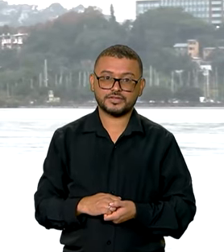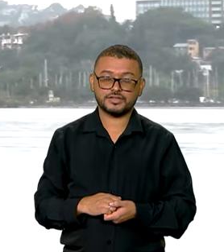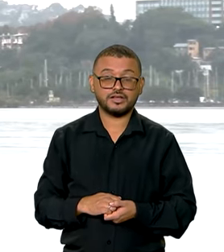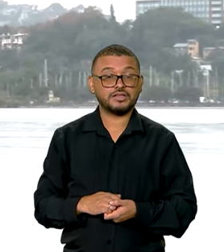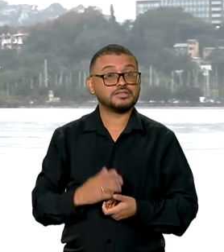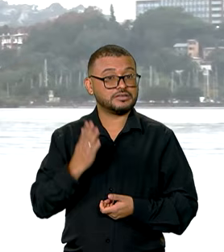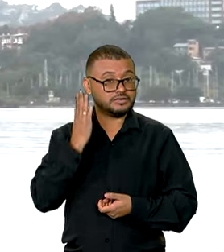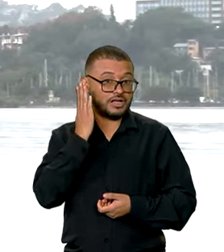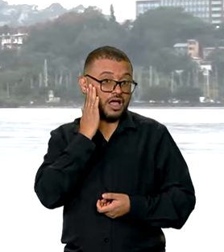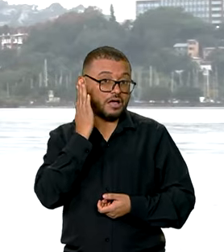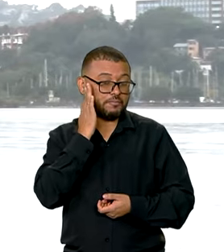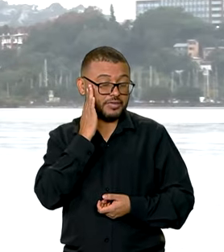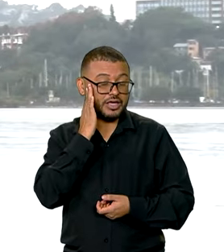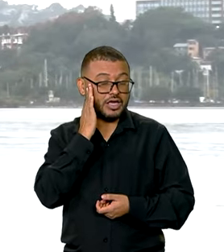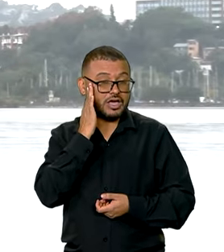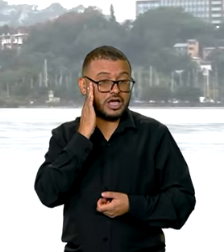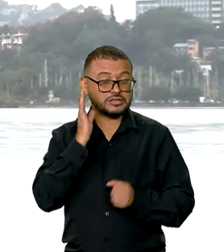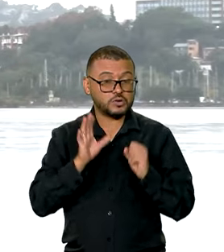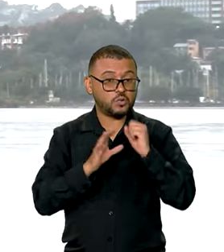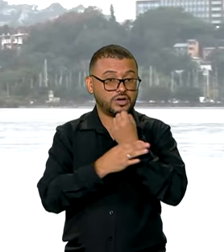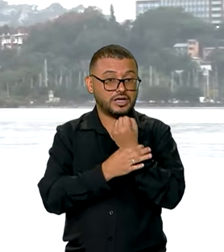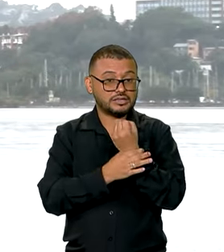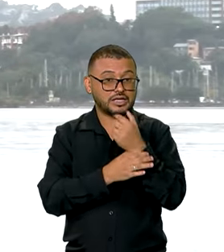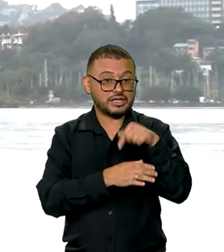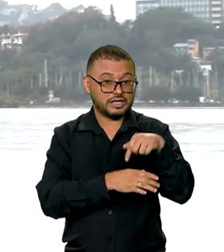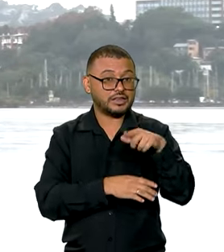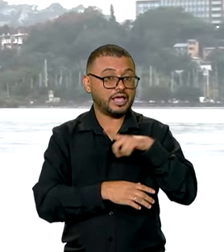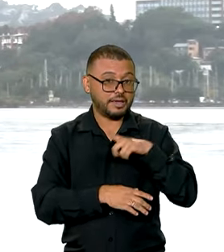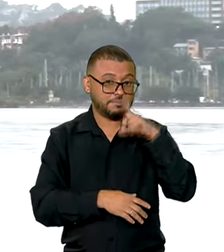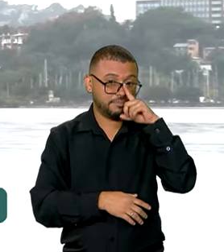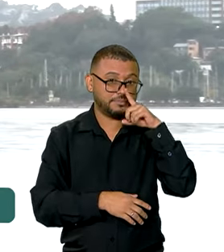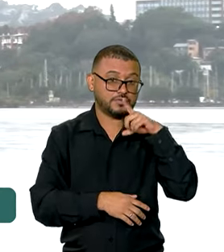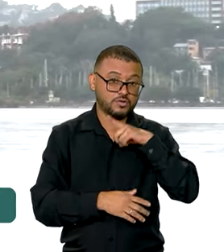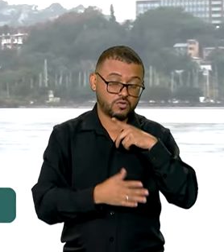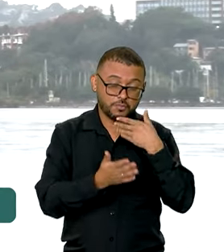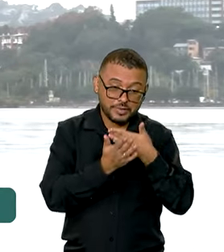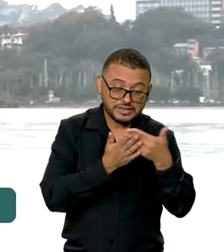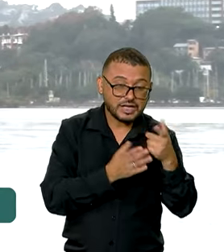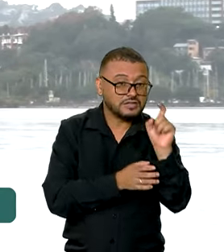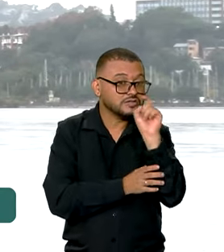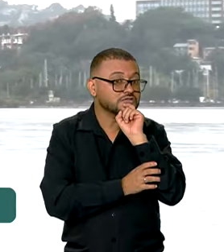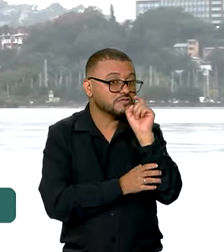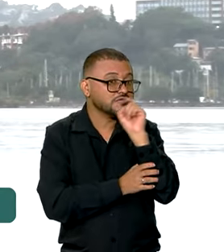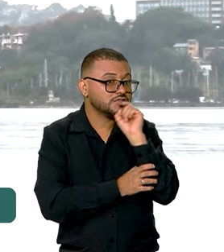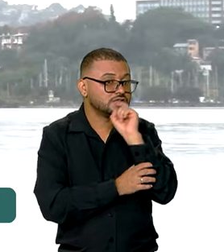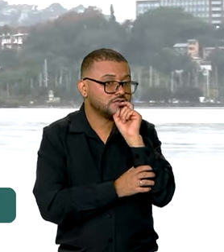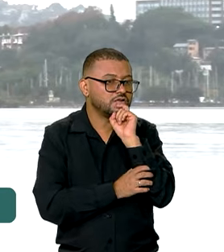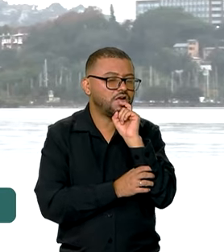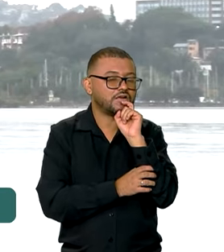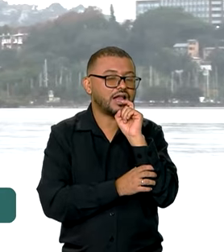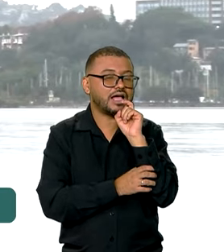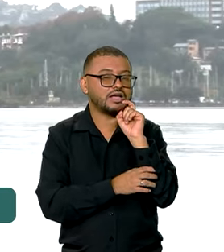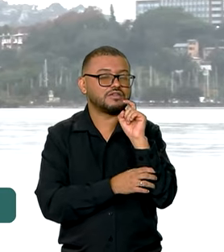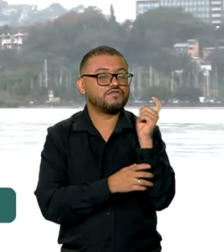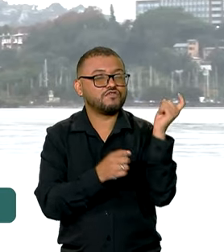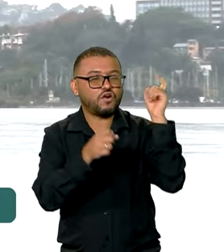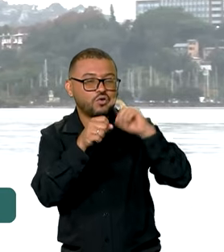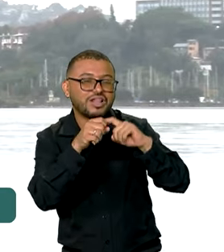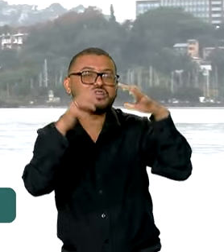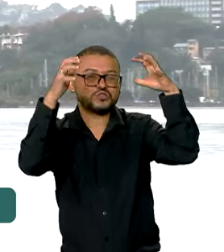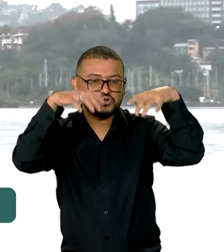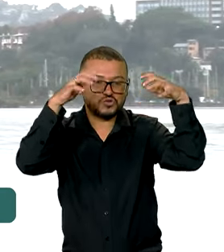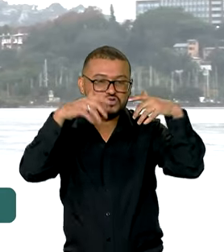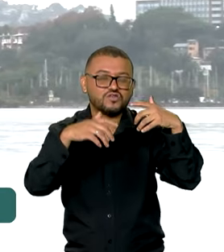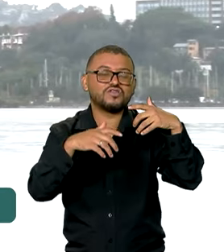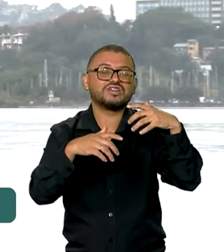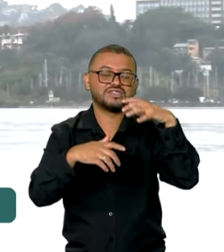E olha, Vanessa, a Defesa Civil Estadual alerta para o avanço de uma frente fria que vai trazer o retorno das chuvas ao estado